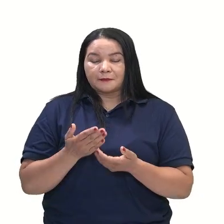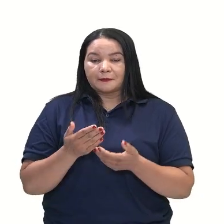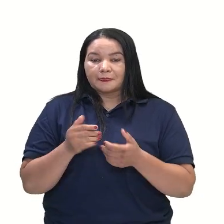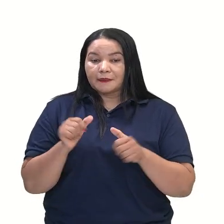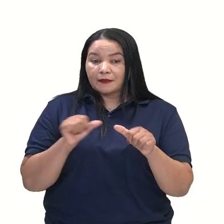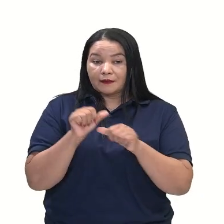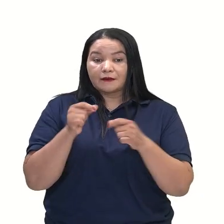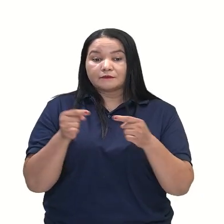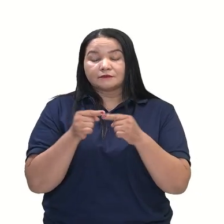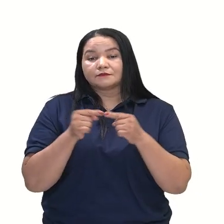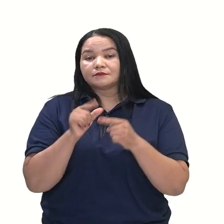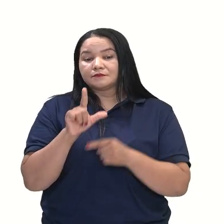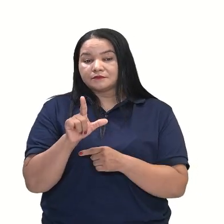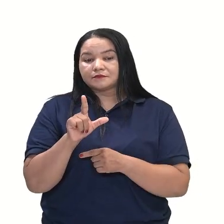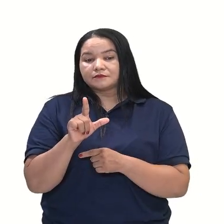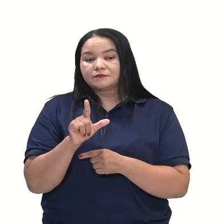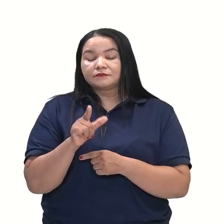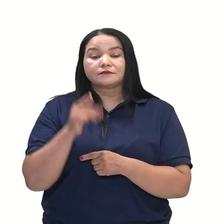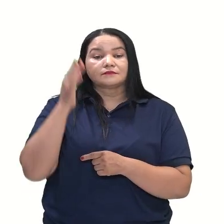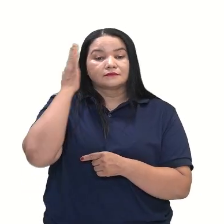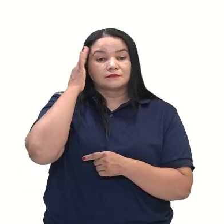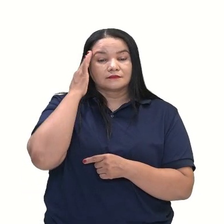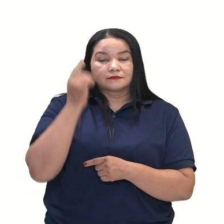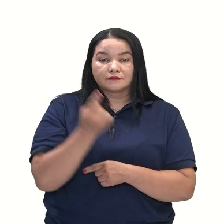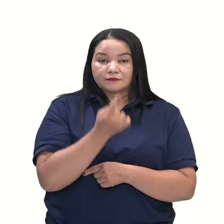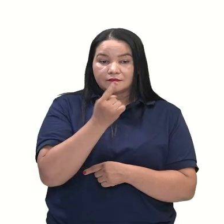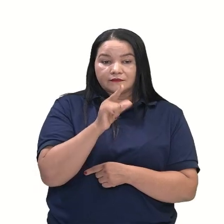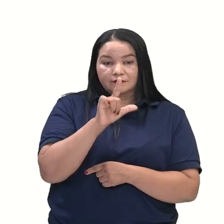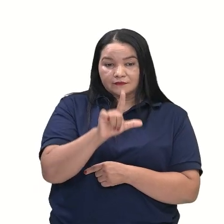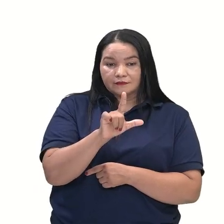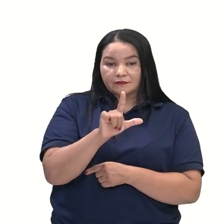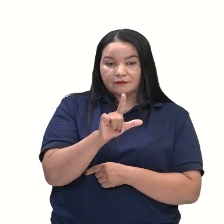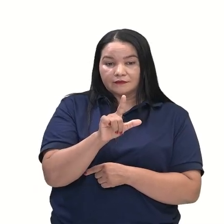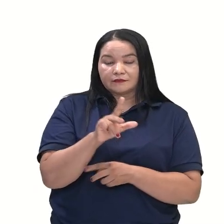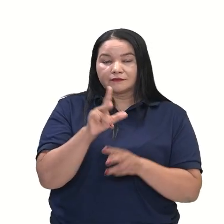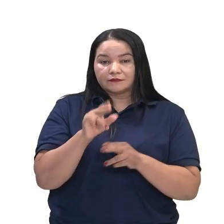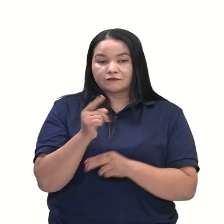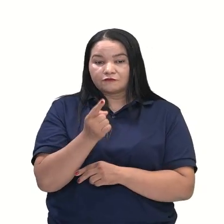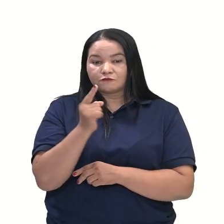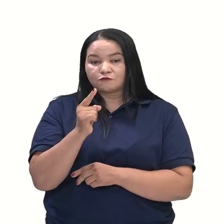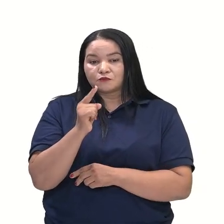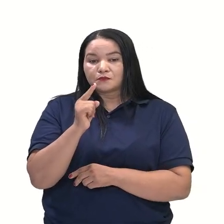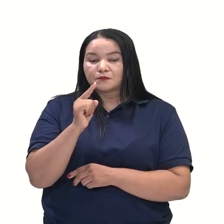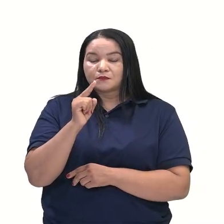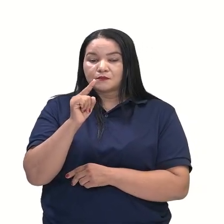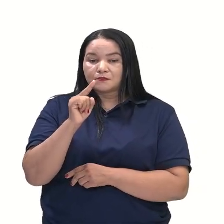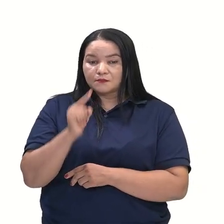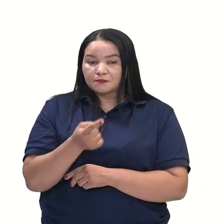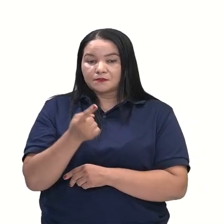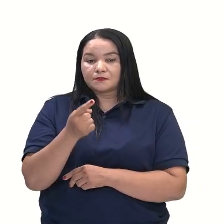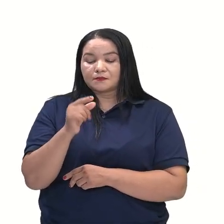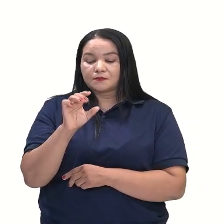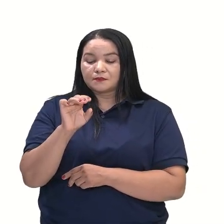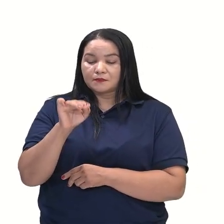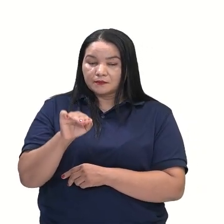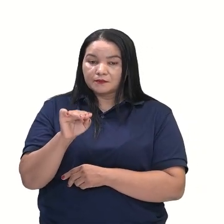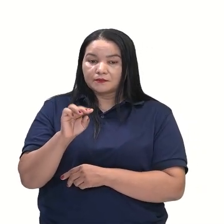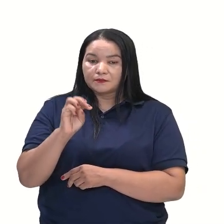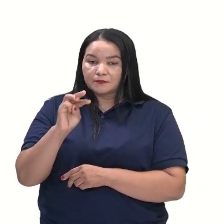que saber? Nós temos que saber que 1 litro corresponde a 1000